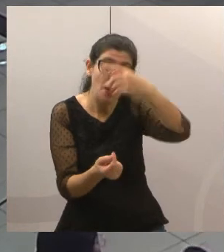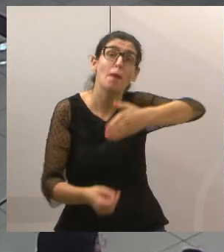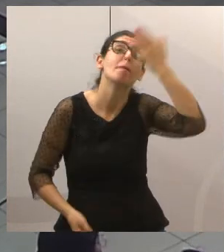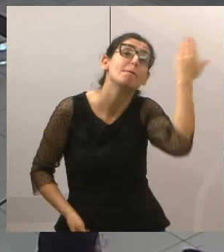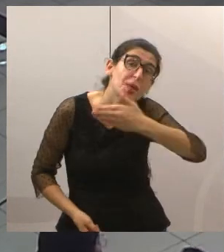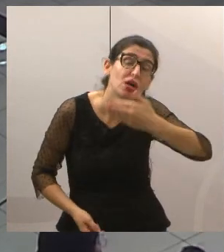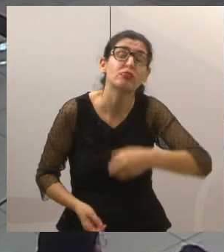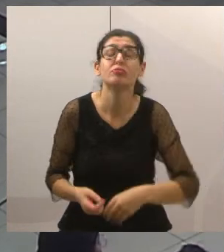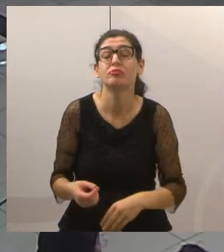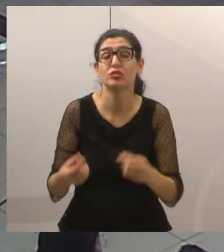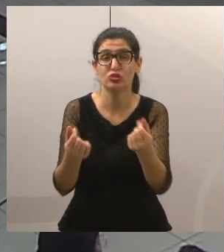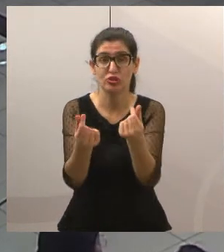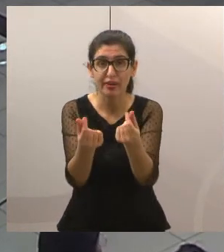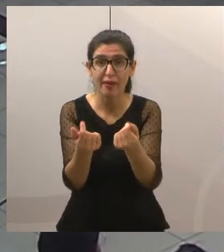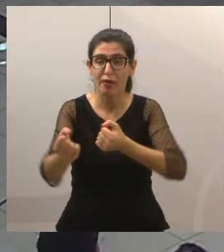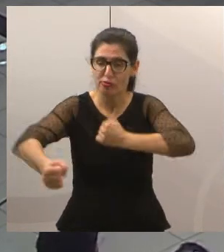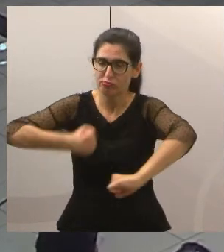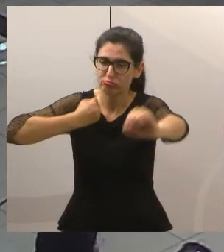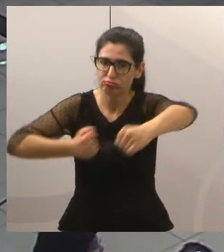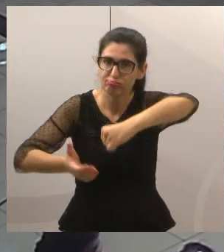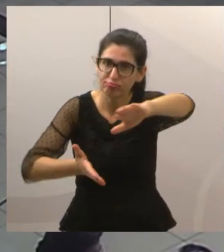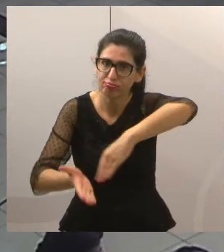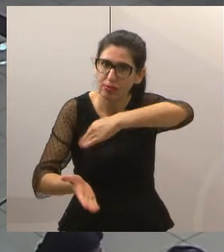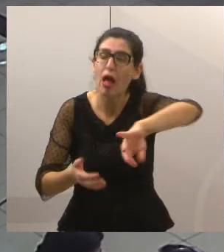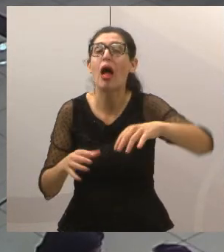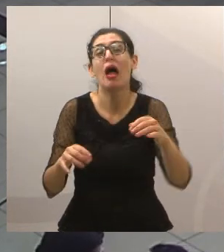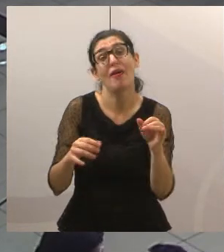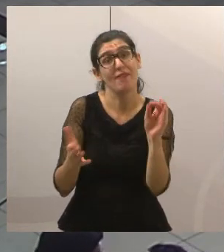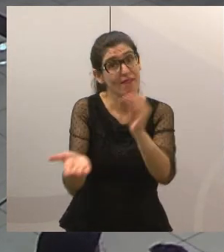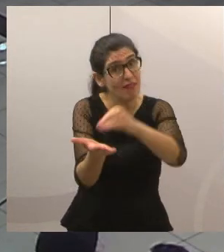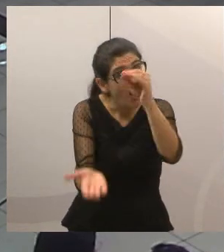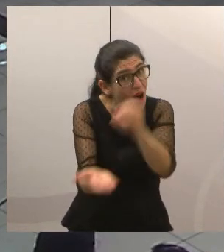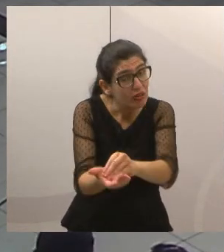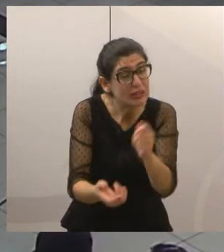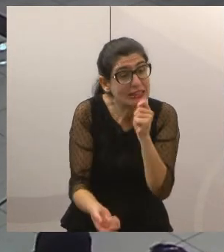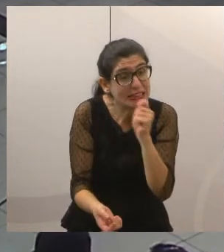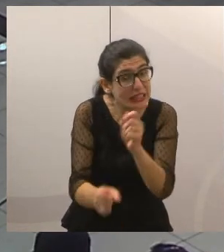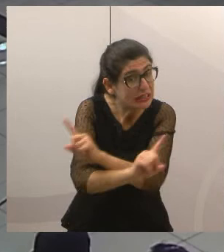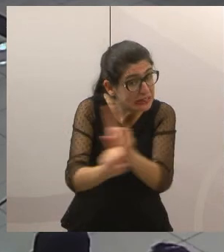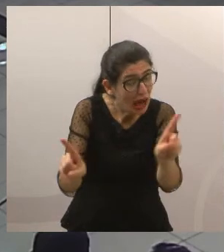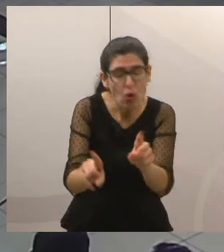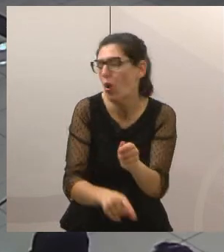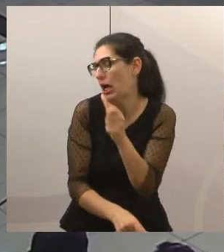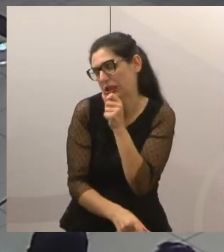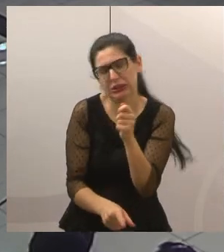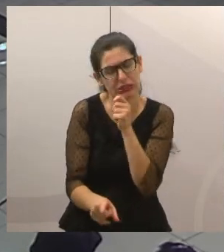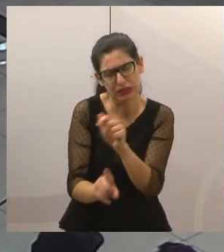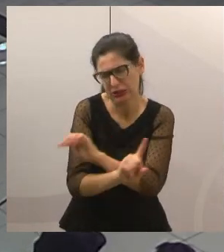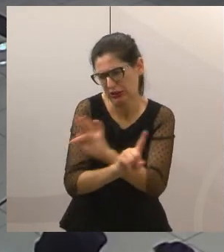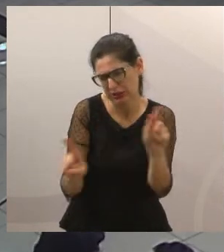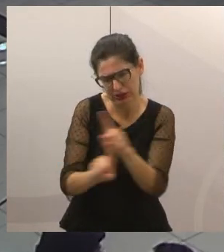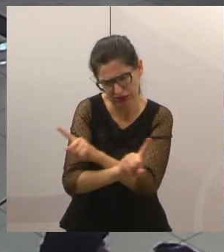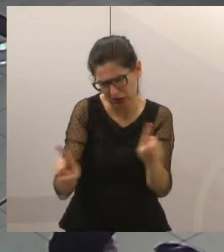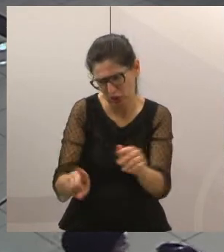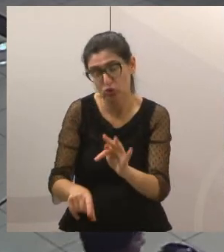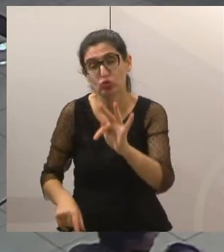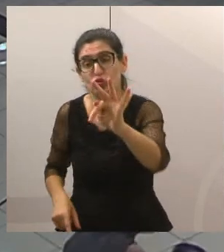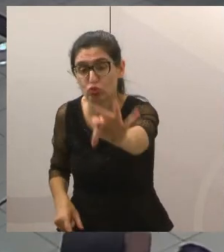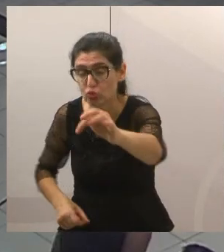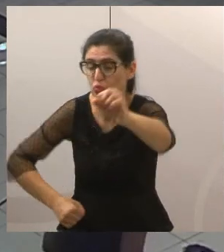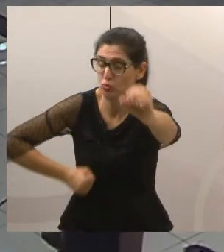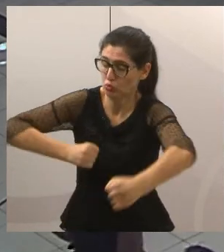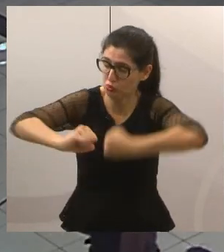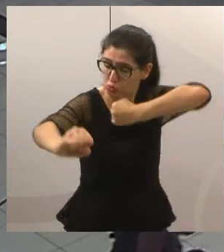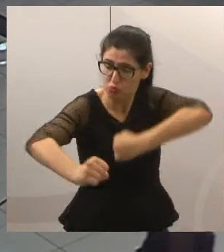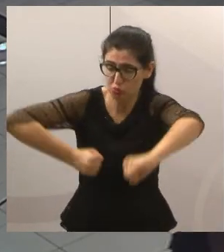ainda. Não foi feita mesmo, né? Não, porque vai sair um processo licitatório único. Ok. Então, mas isso a gente está devendo, sim. Até para as próximas